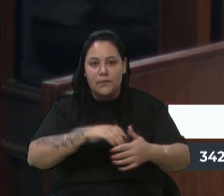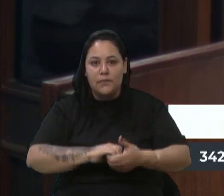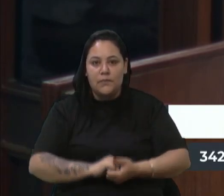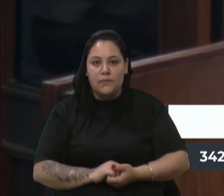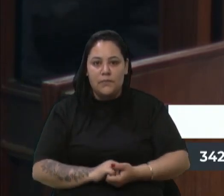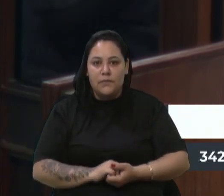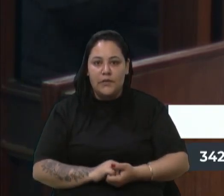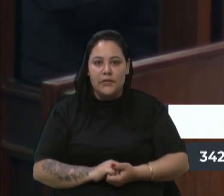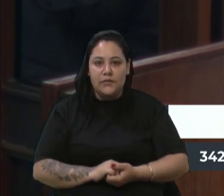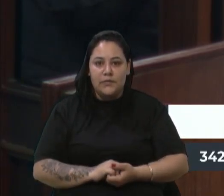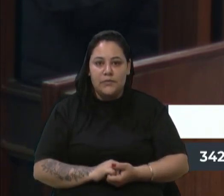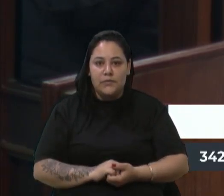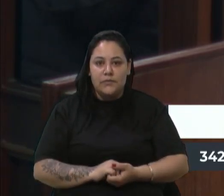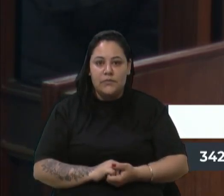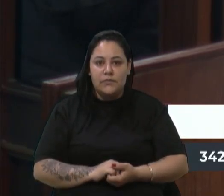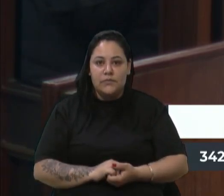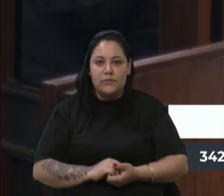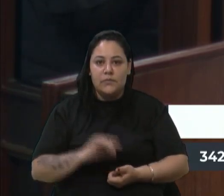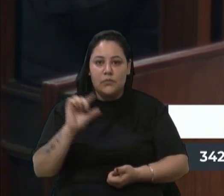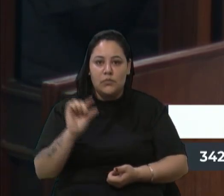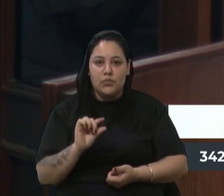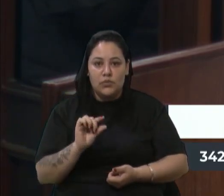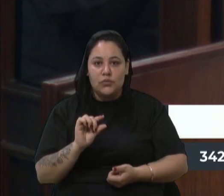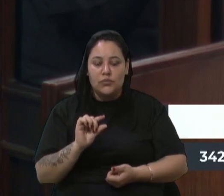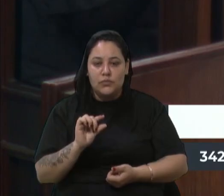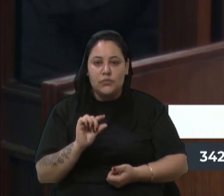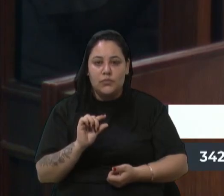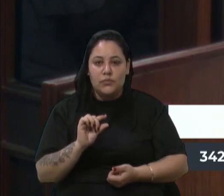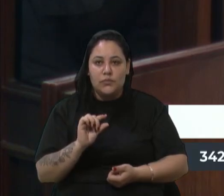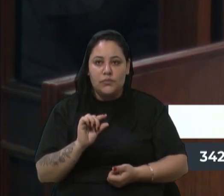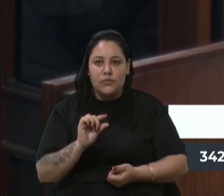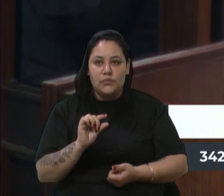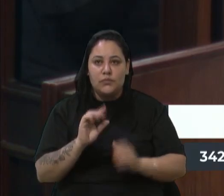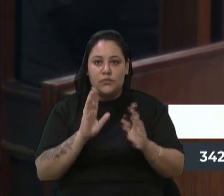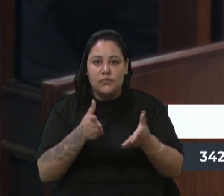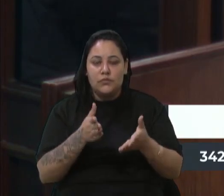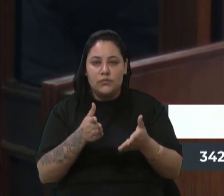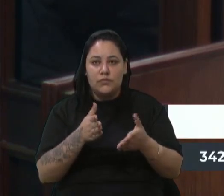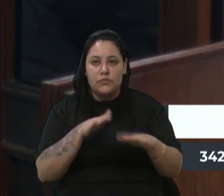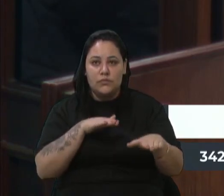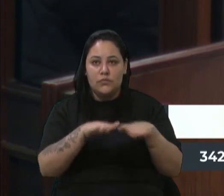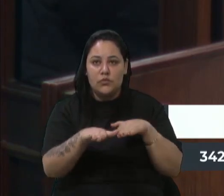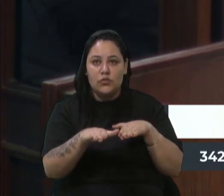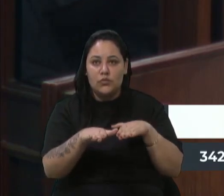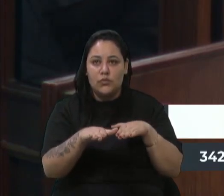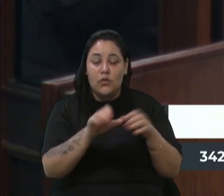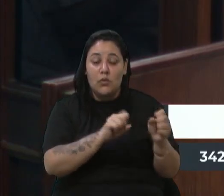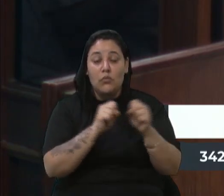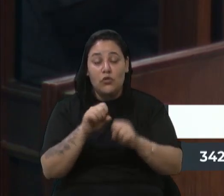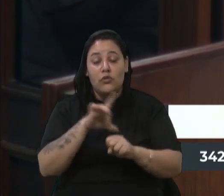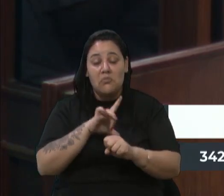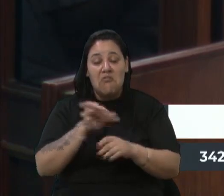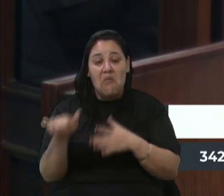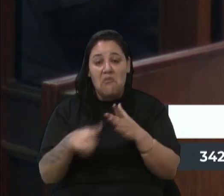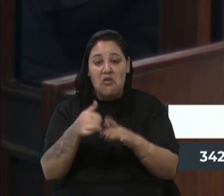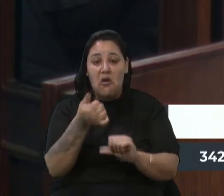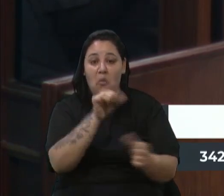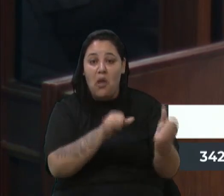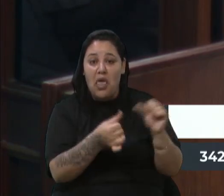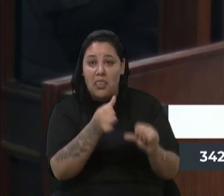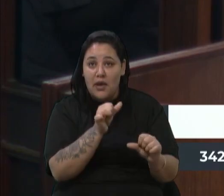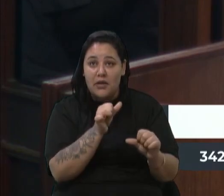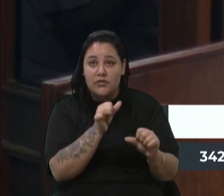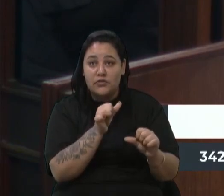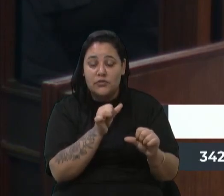Qualidade no ar e ruído. Com menos congestionamento de paradas, áreas adjacentes às rodovias podem experimentar uma melhoria na qualidade do ar, bem